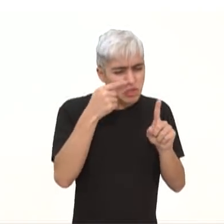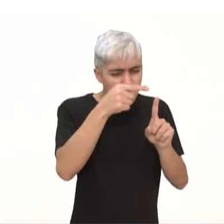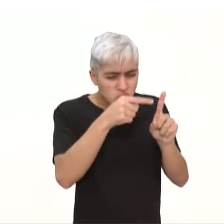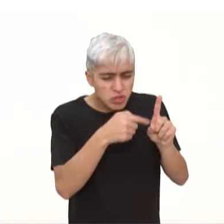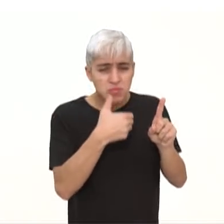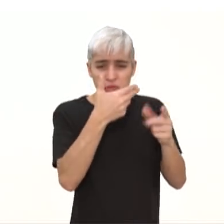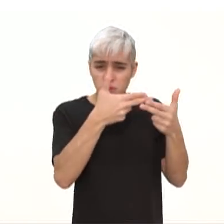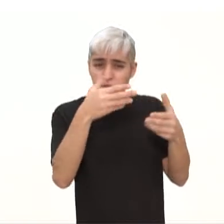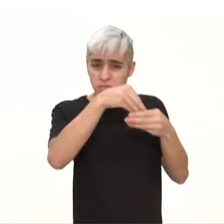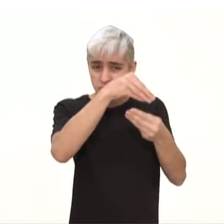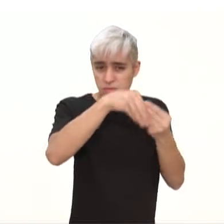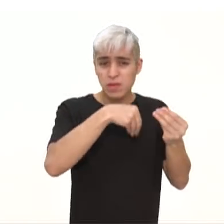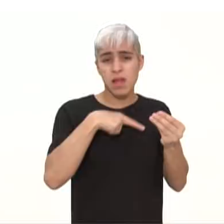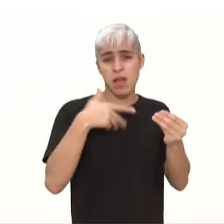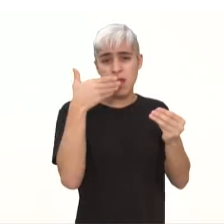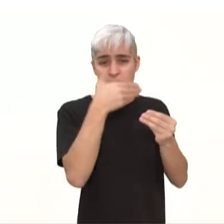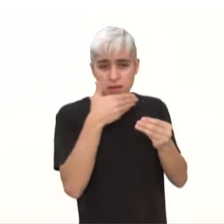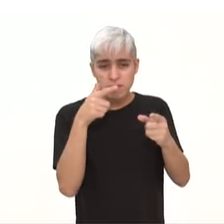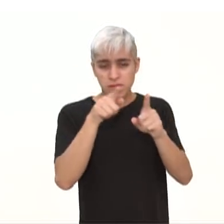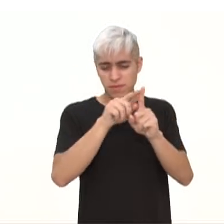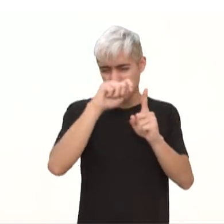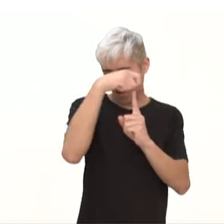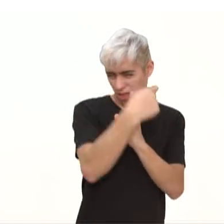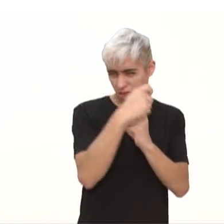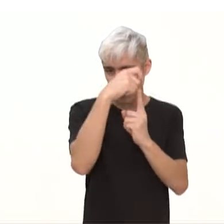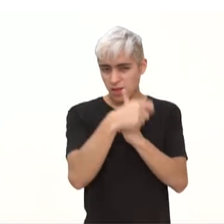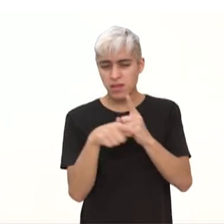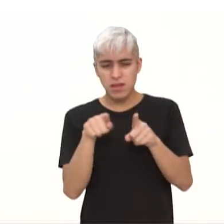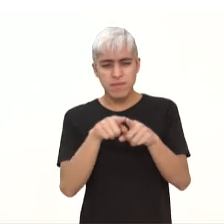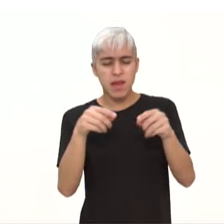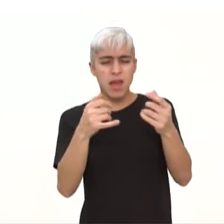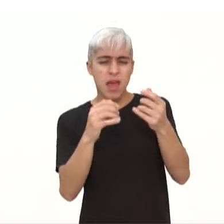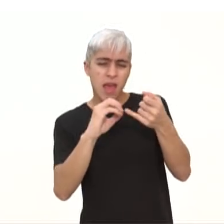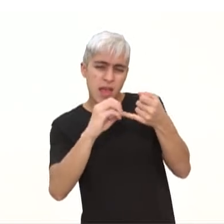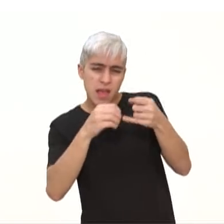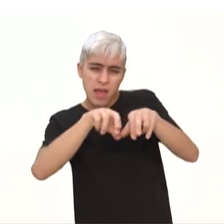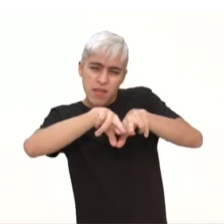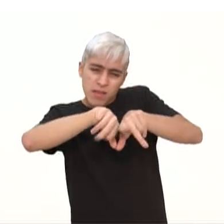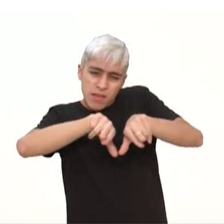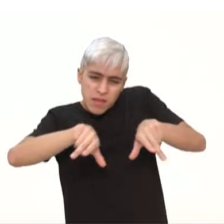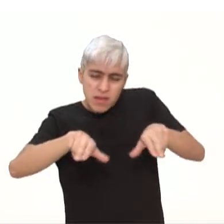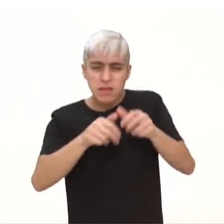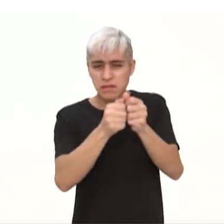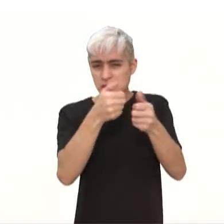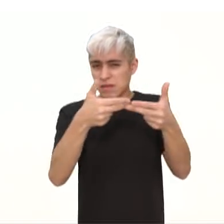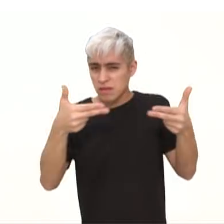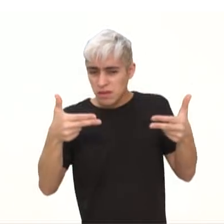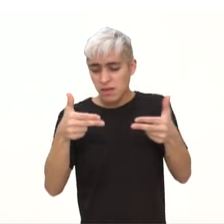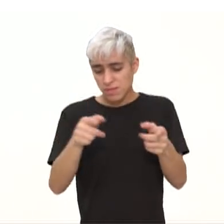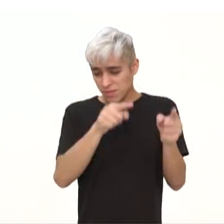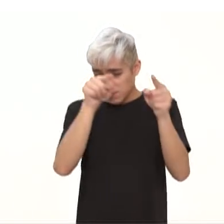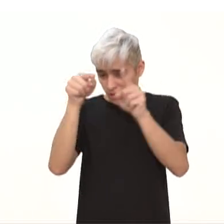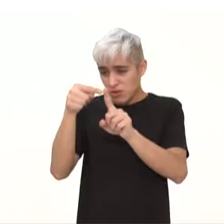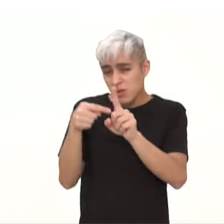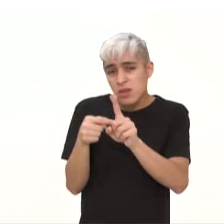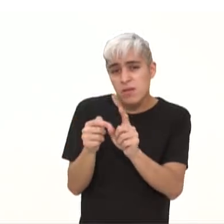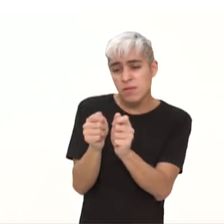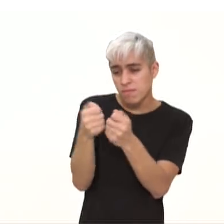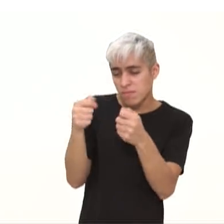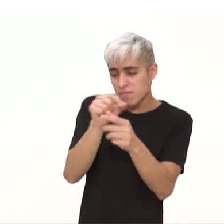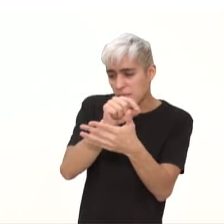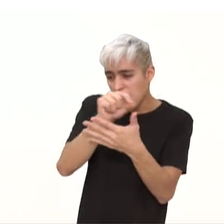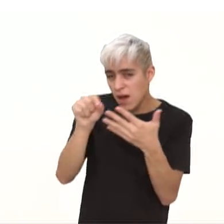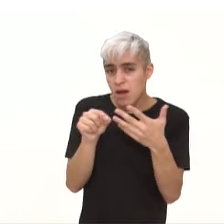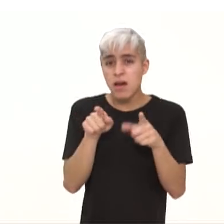fruta, como a banana, a gente vai encontrar em alguns tipos de grãos, vamos encontrar em alguns tipos de pão, macarrão também é